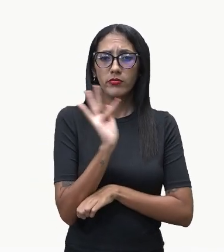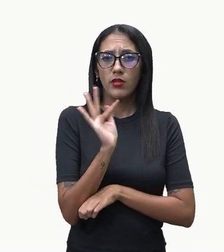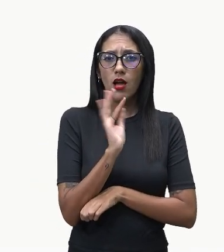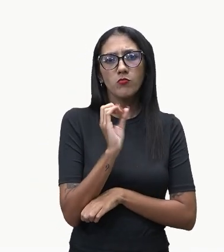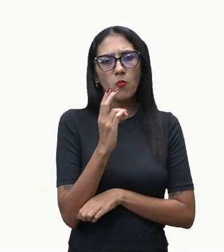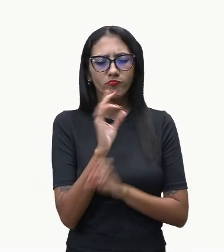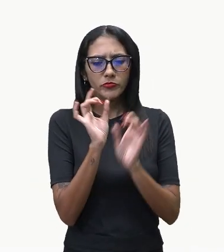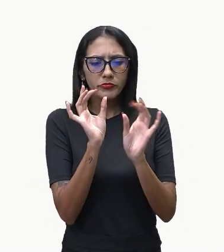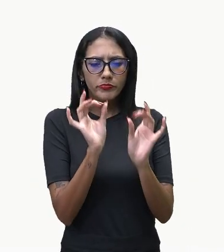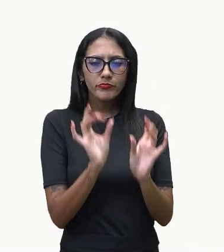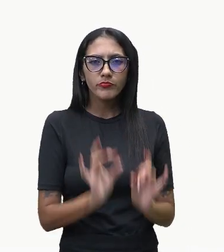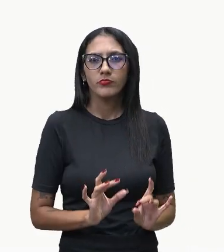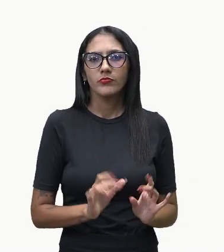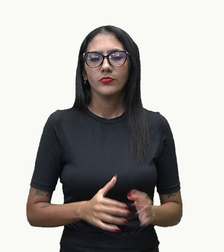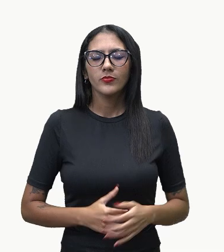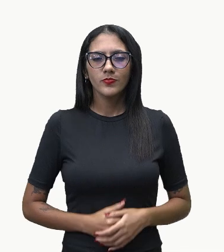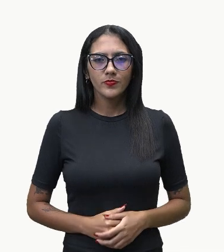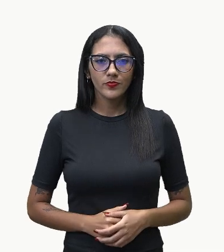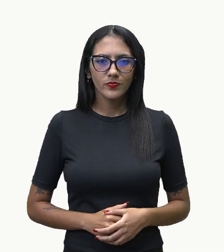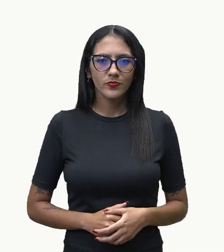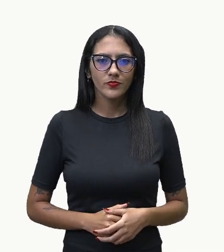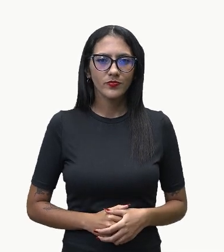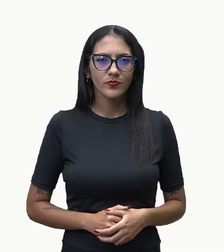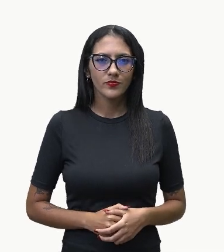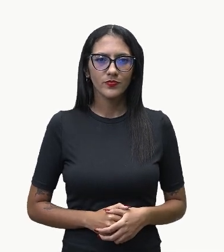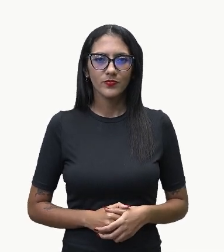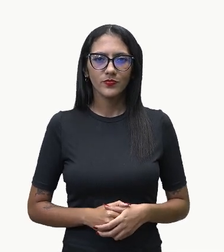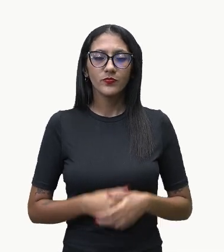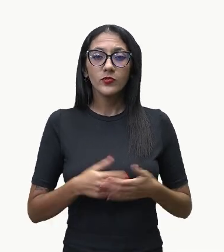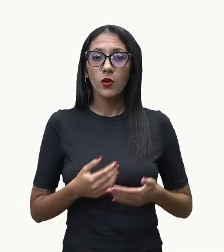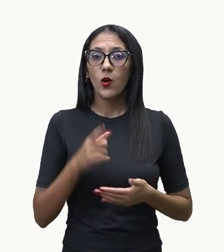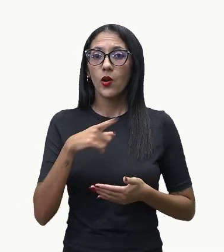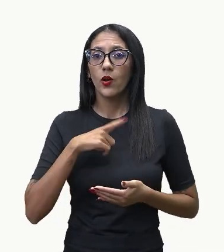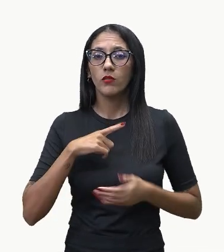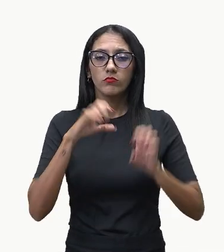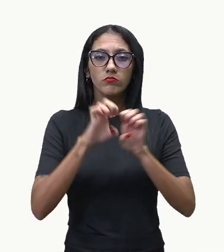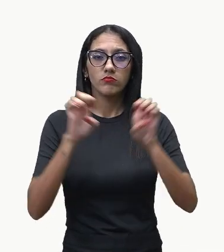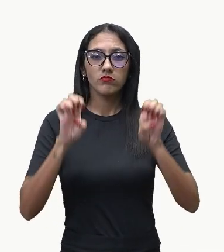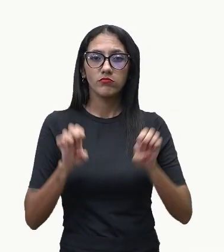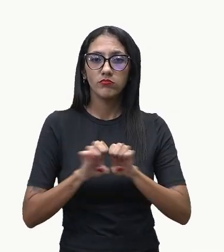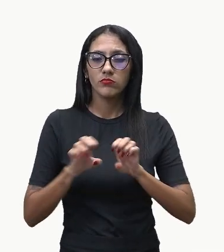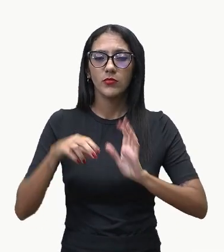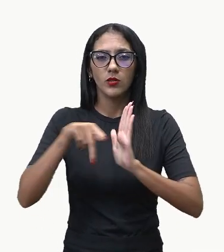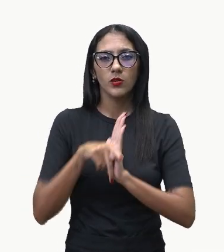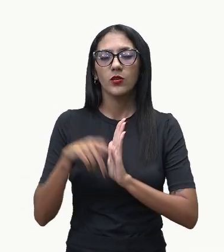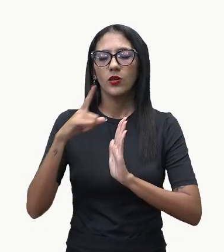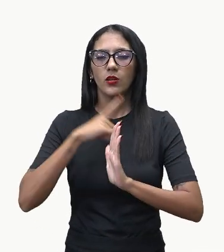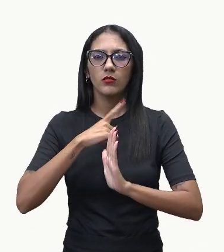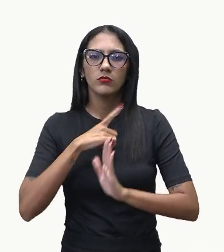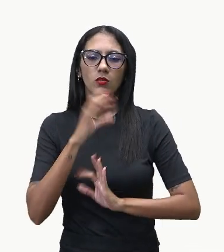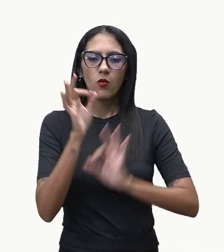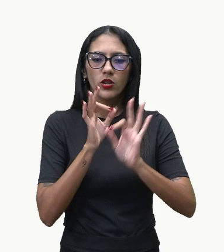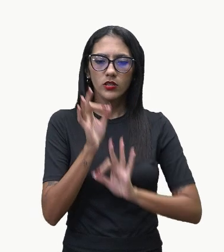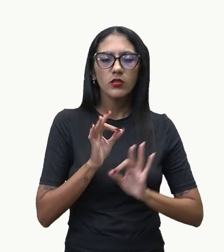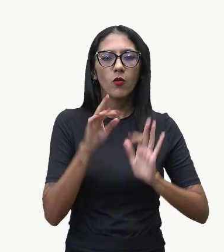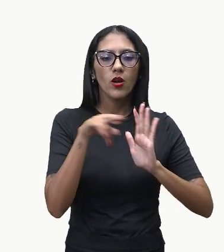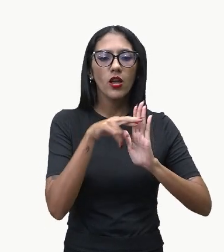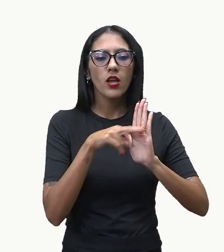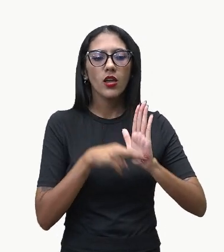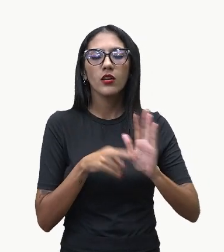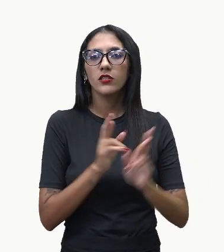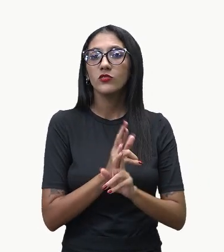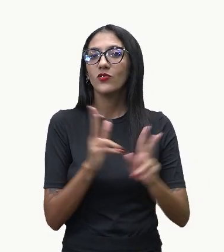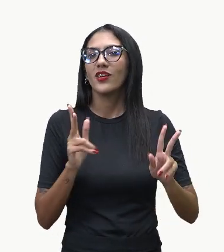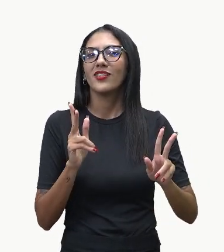mente o seguinte: são as construções que fogem daquilo que seria regular ou